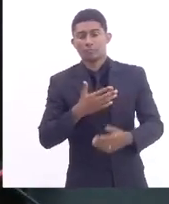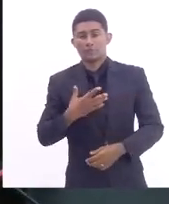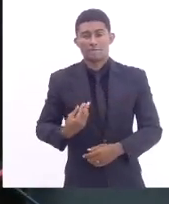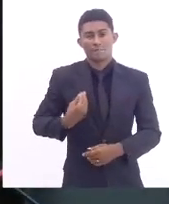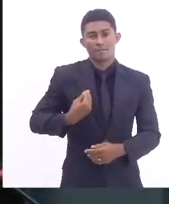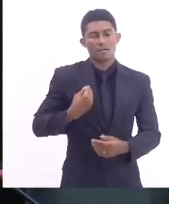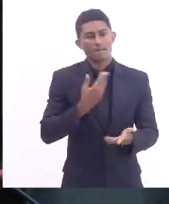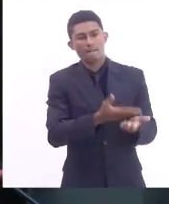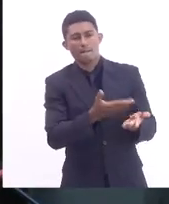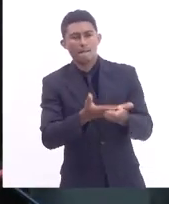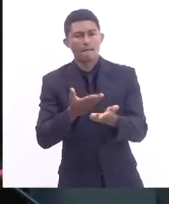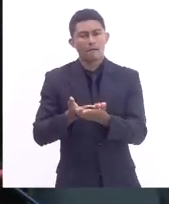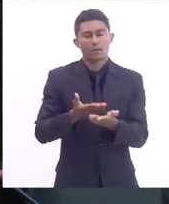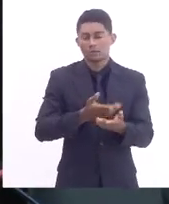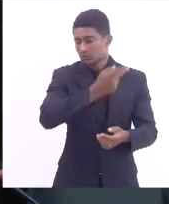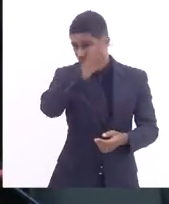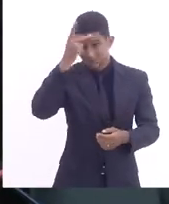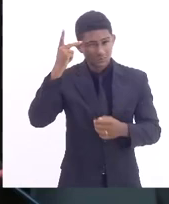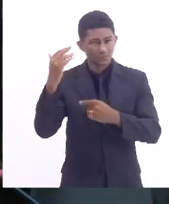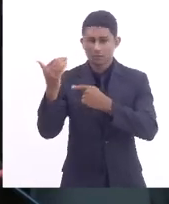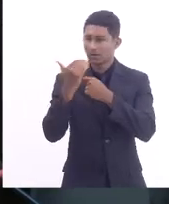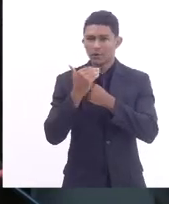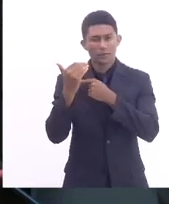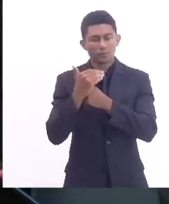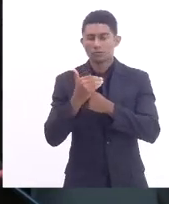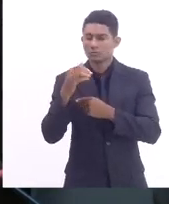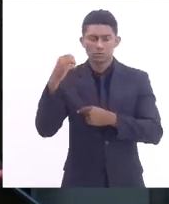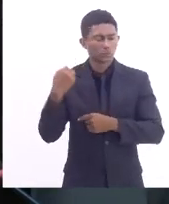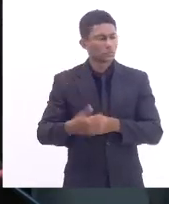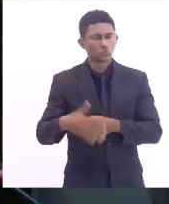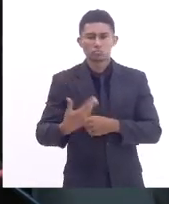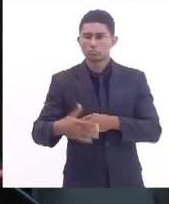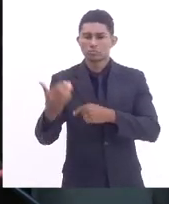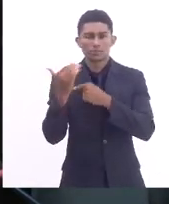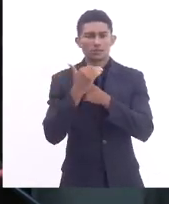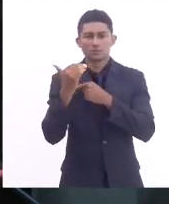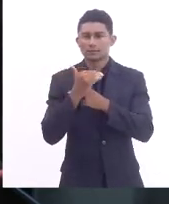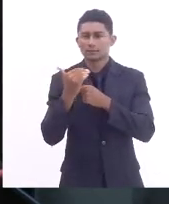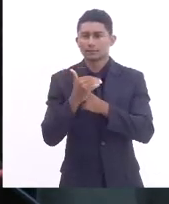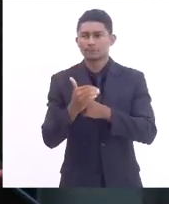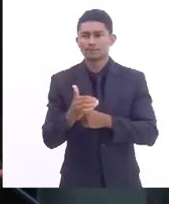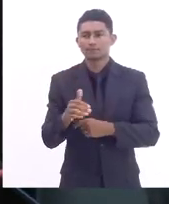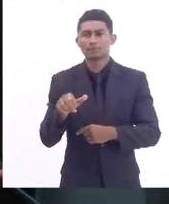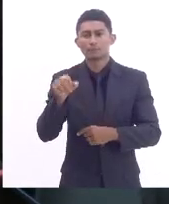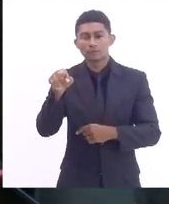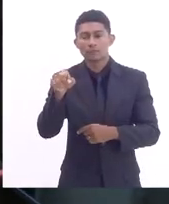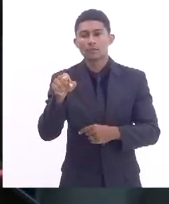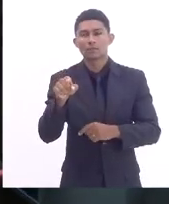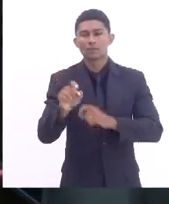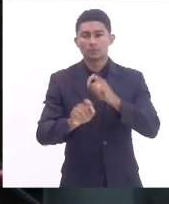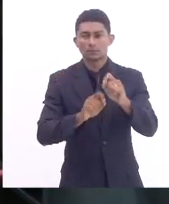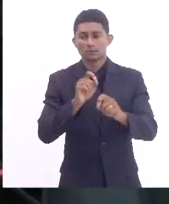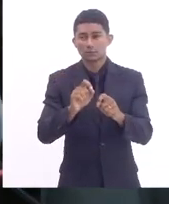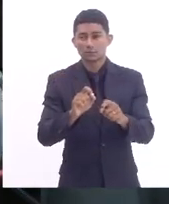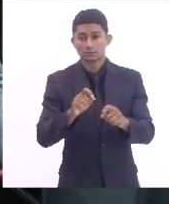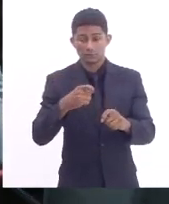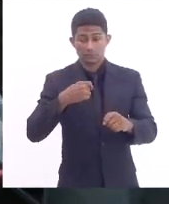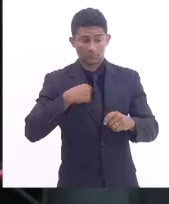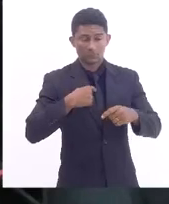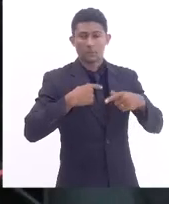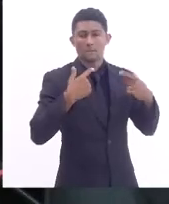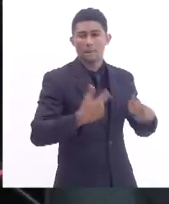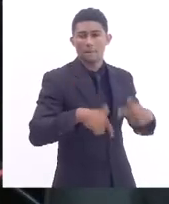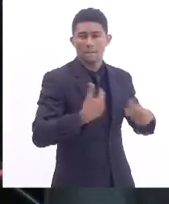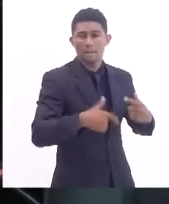estudar estudar e teve uma pessoa que me ajudou muito me ajudou muito muito teve uma pessoa que me tirava do meu local de trabalho